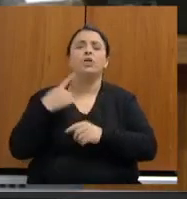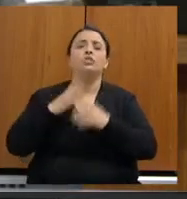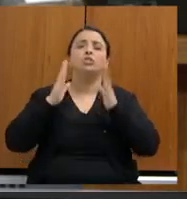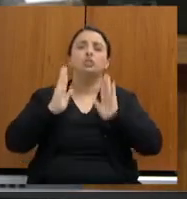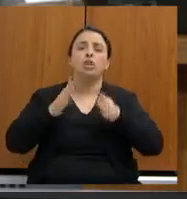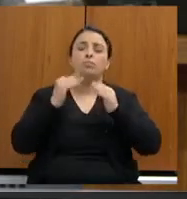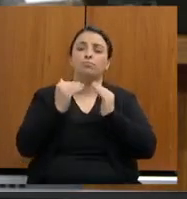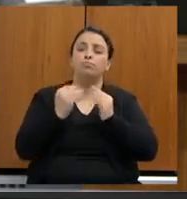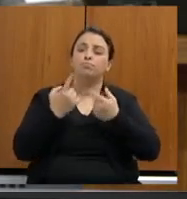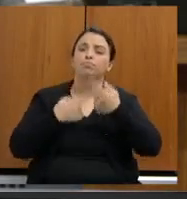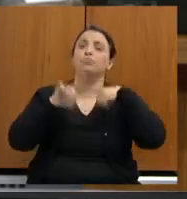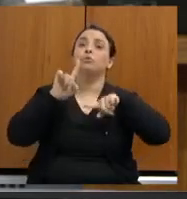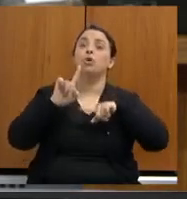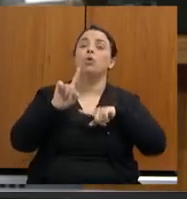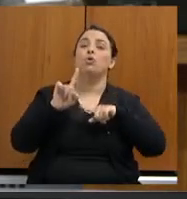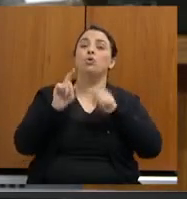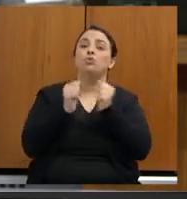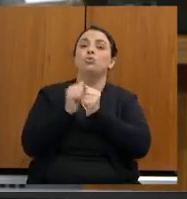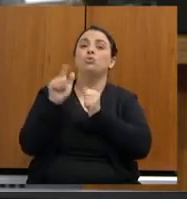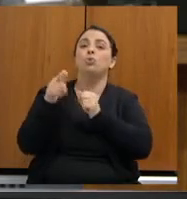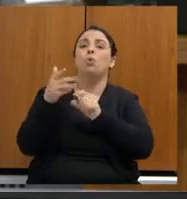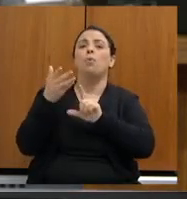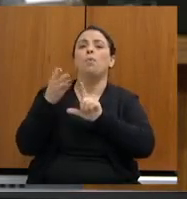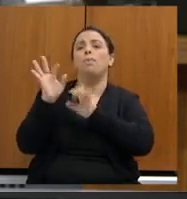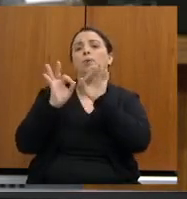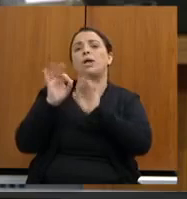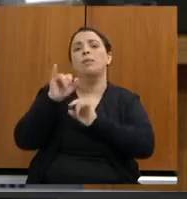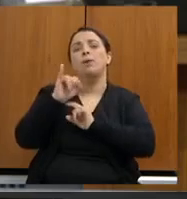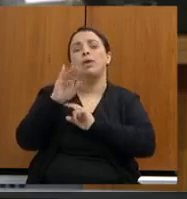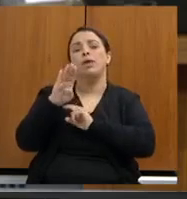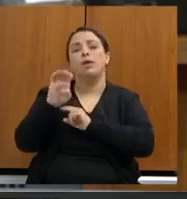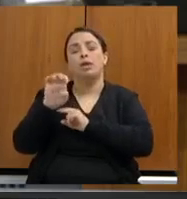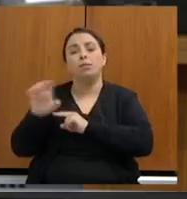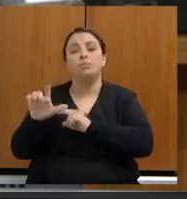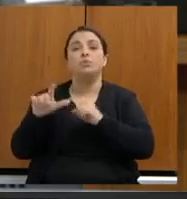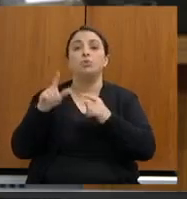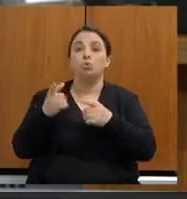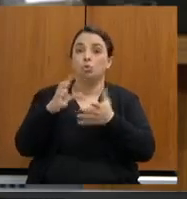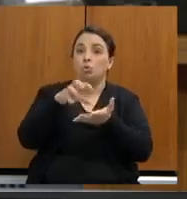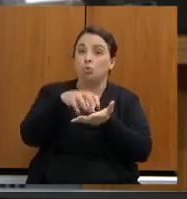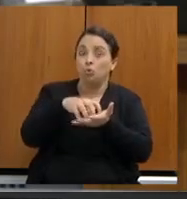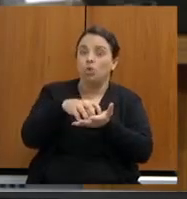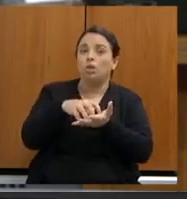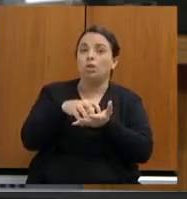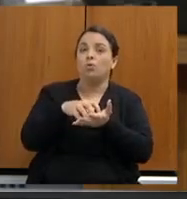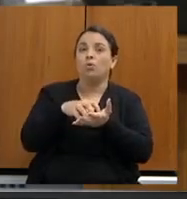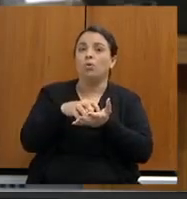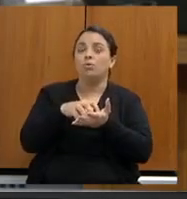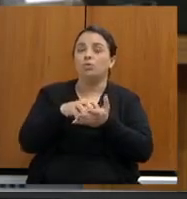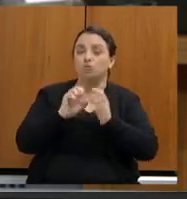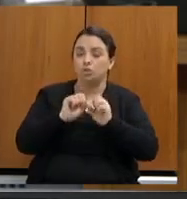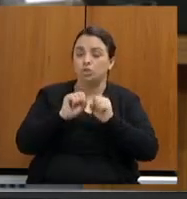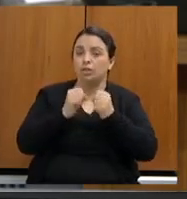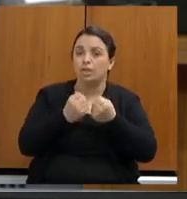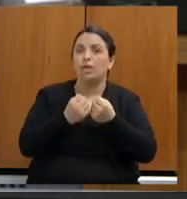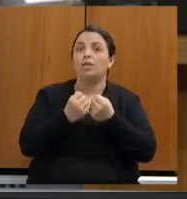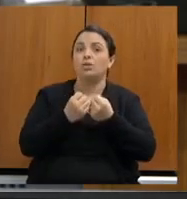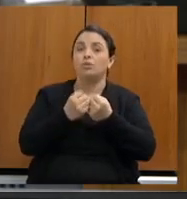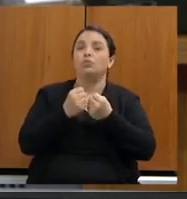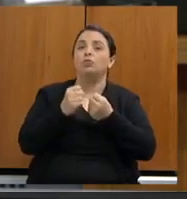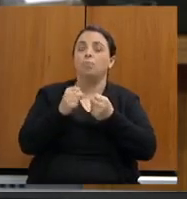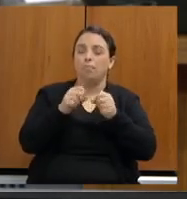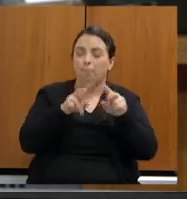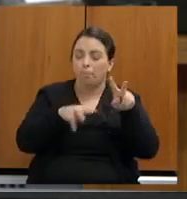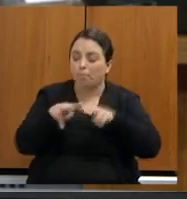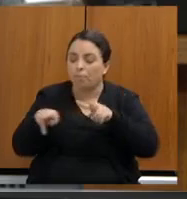construção do núcleo Integrado de Perícias já foi no que se refere